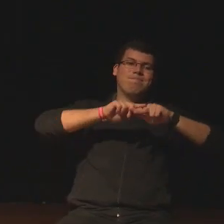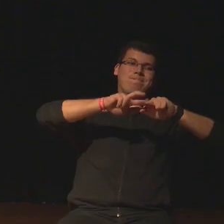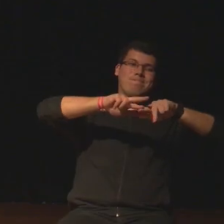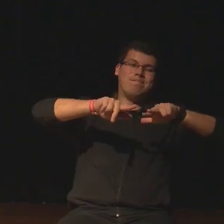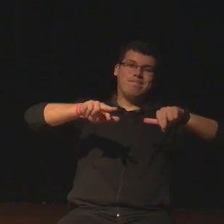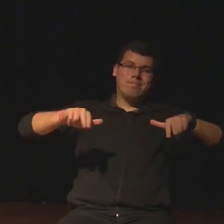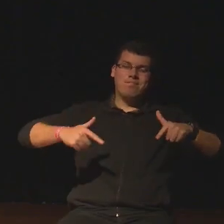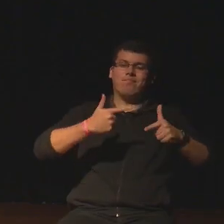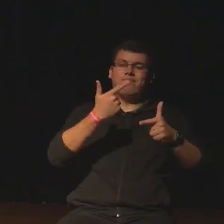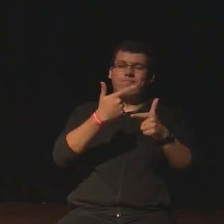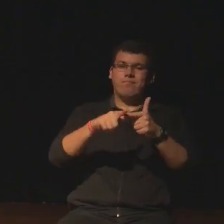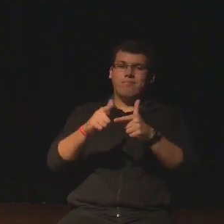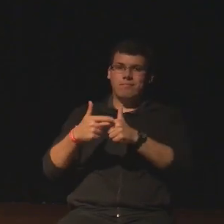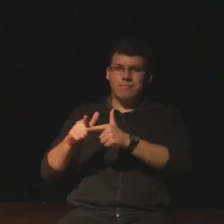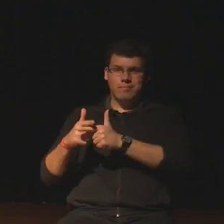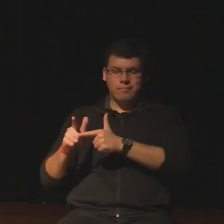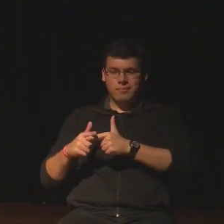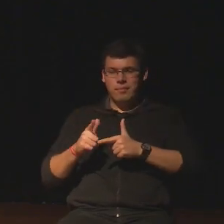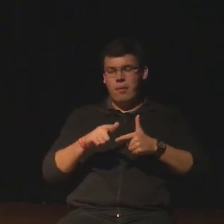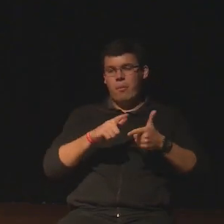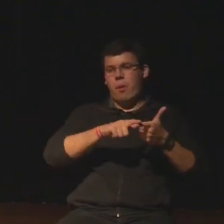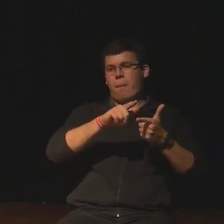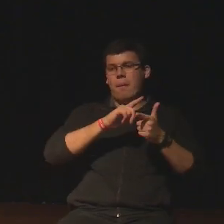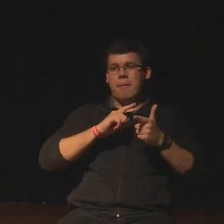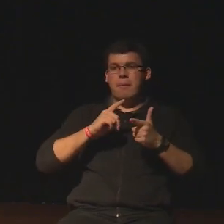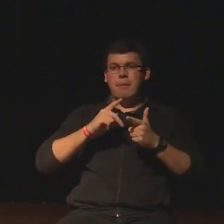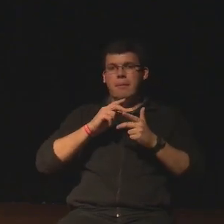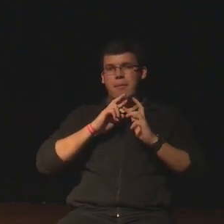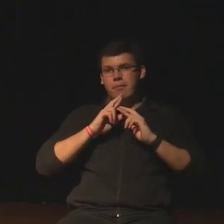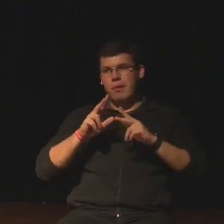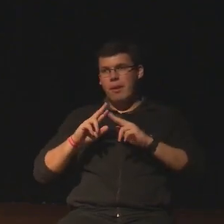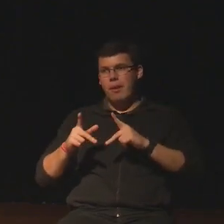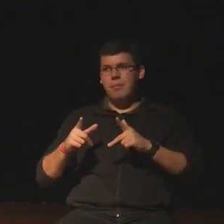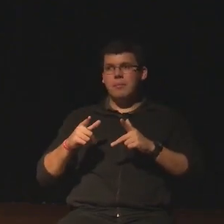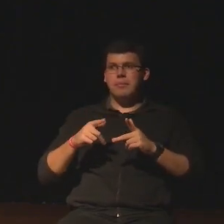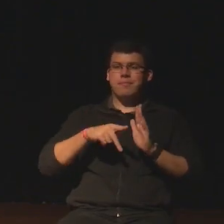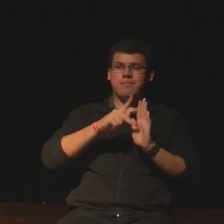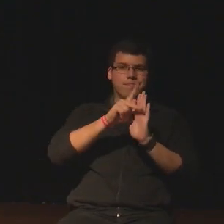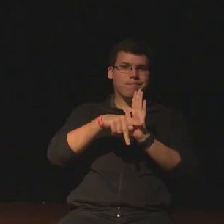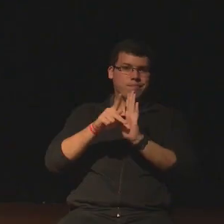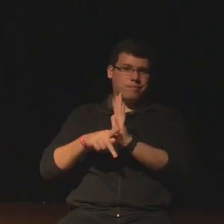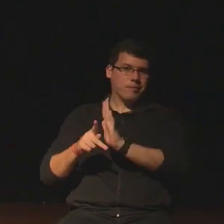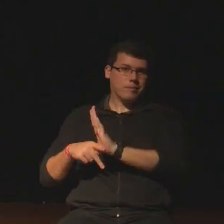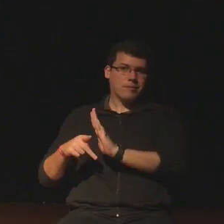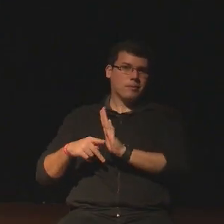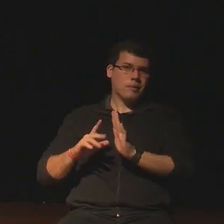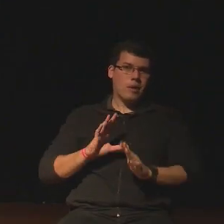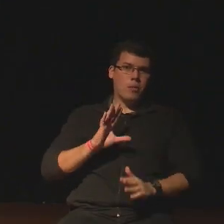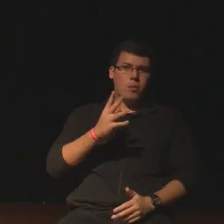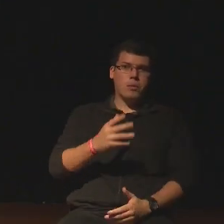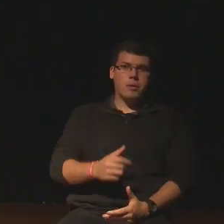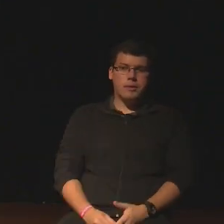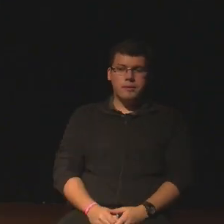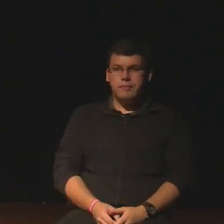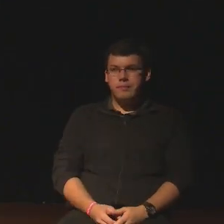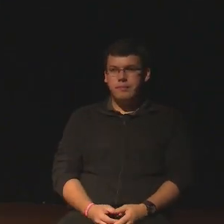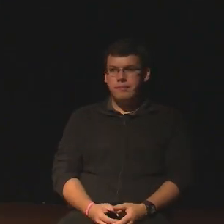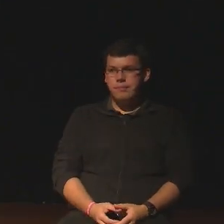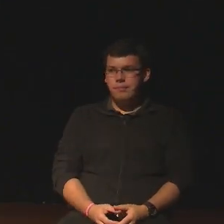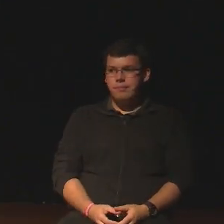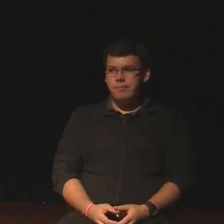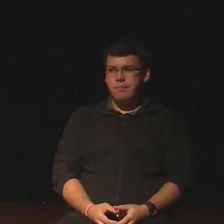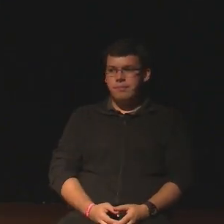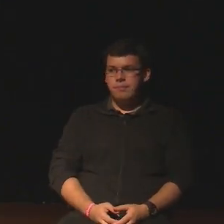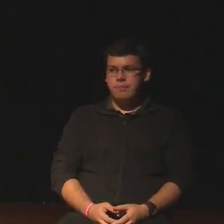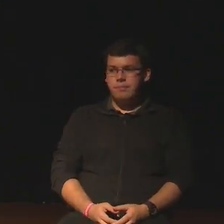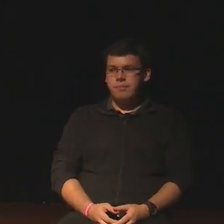também no momento de trazer um projeto. Esse tipo de diálogo é o que a gente